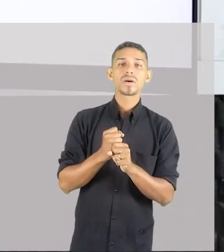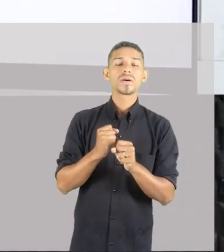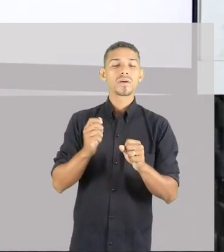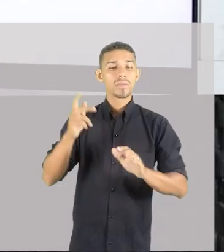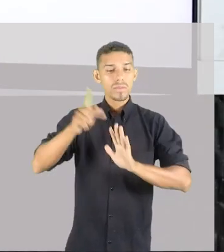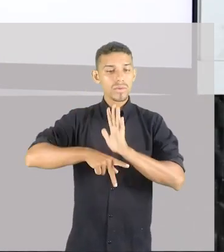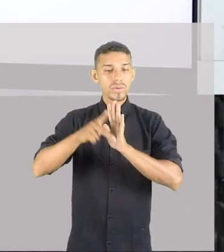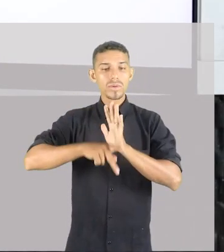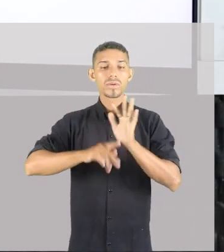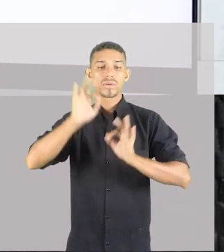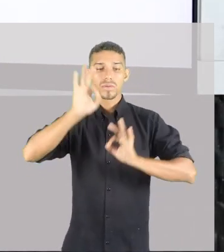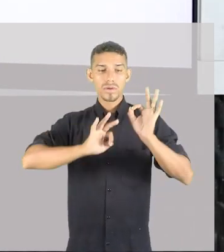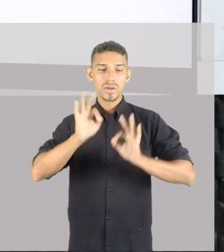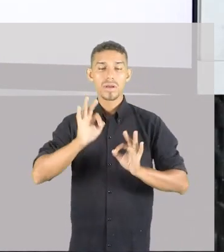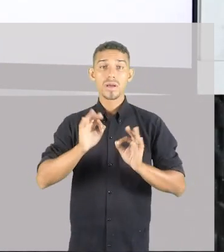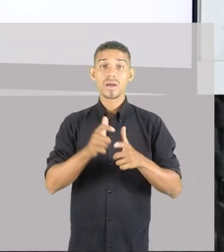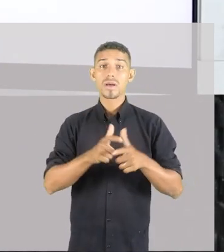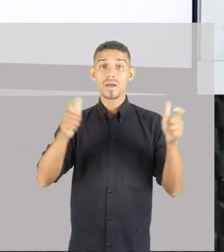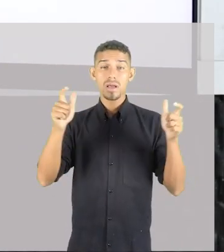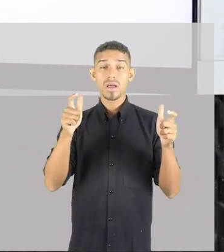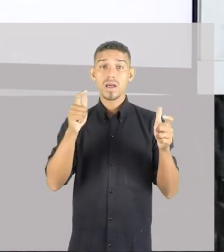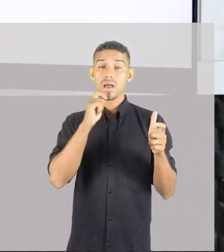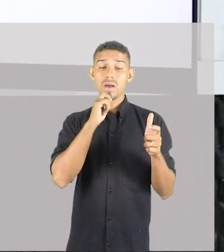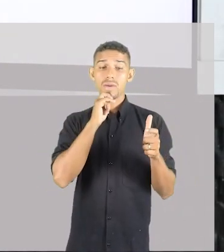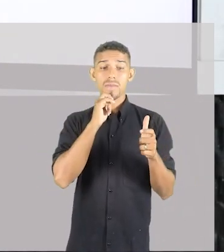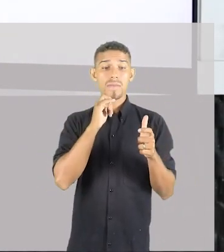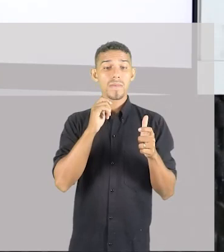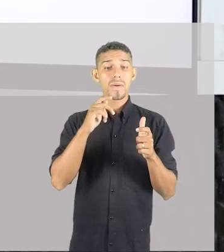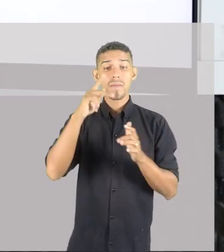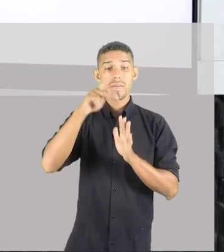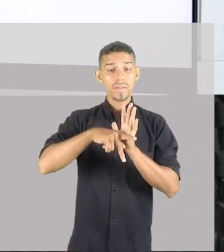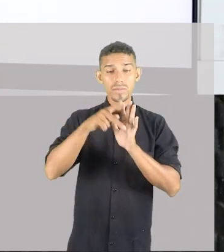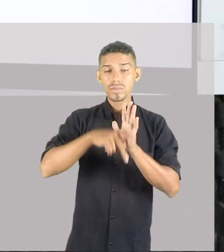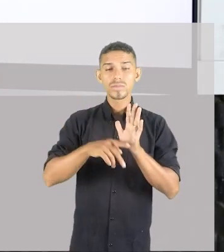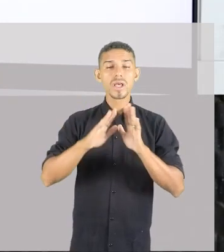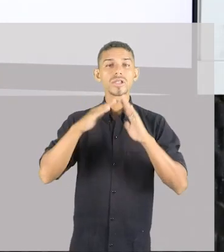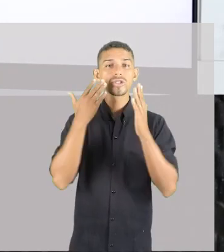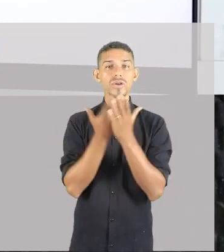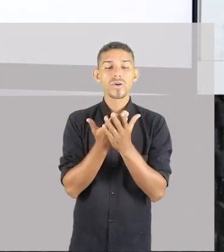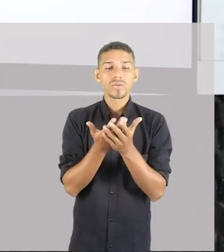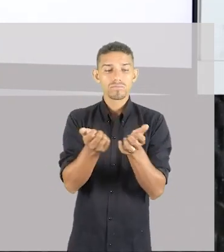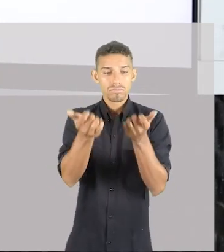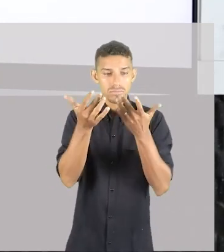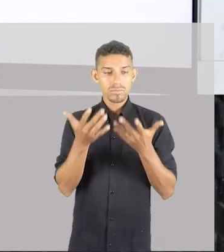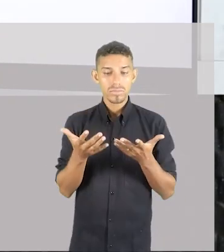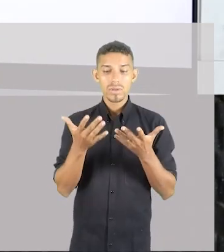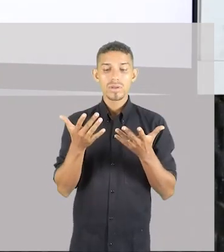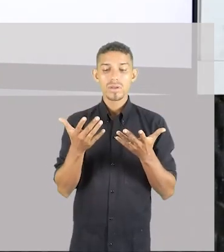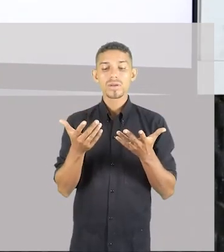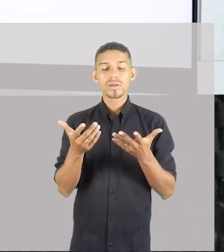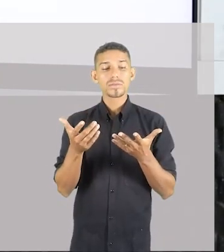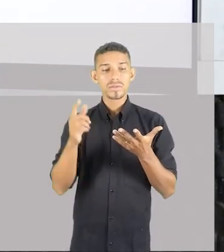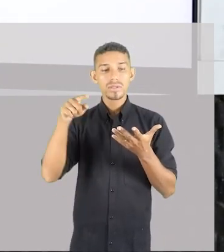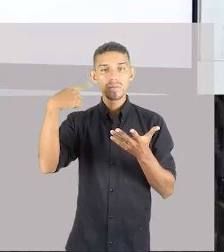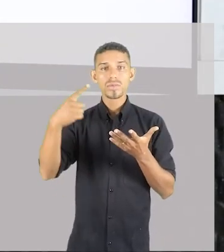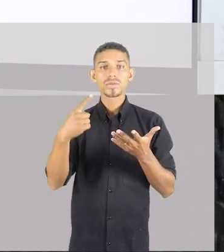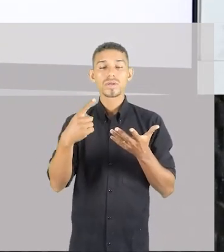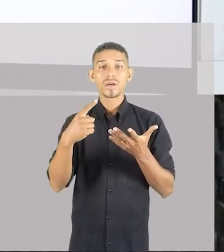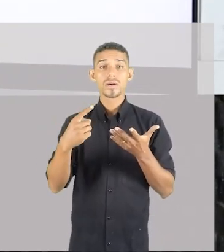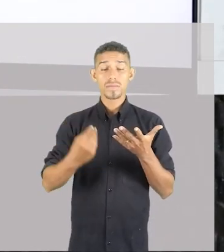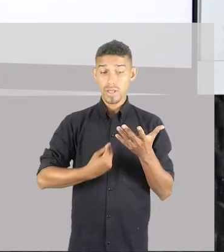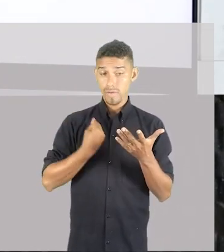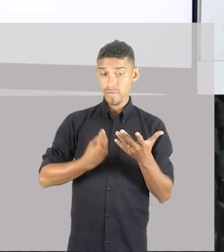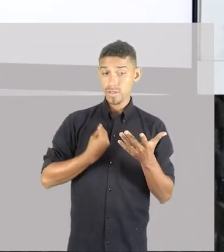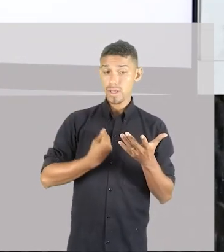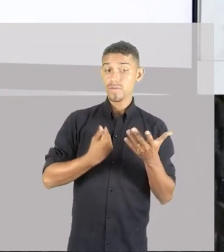projetados em prédios e no projeto projetos na escola você recebe a lição e depois você faz a prova na vida